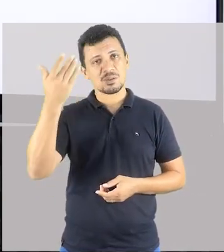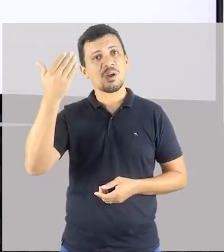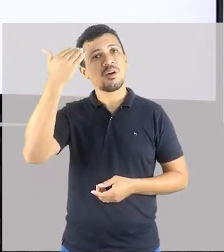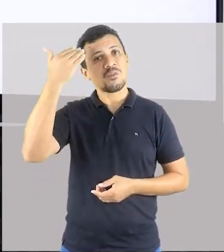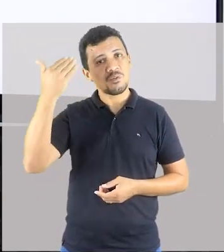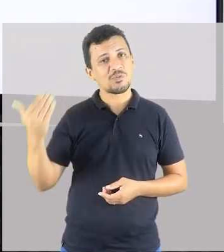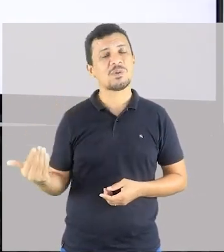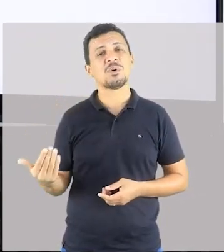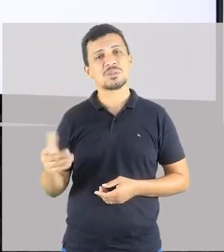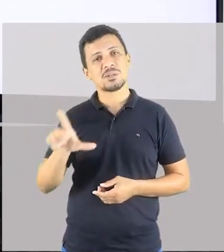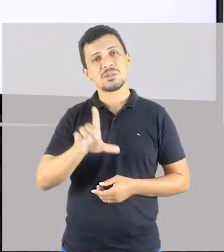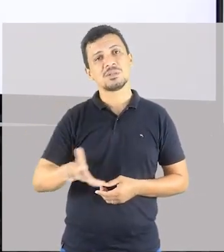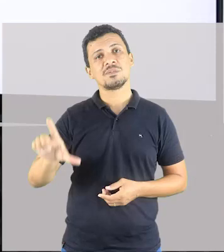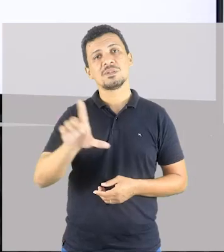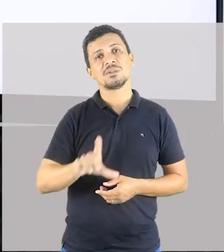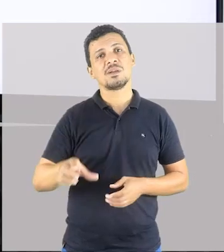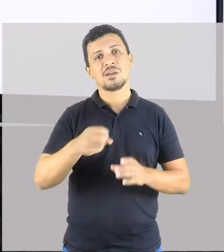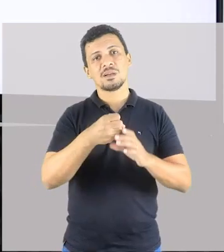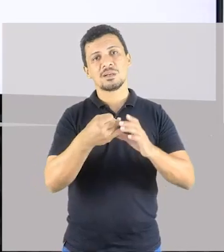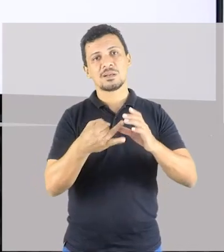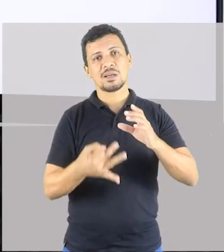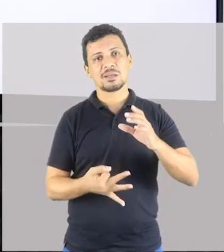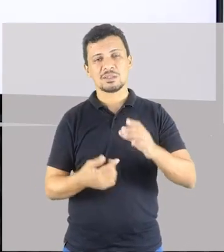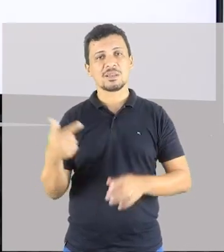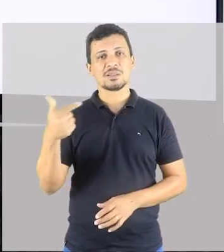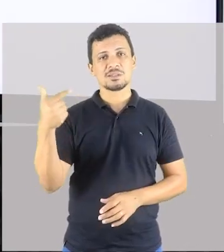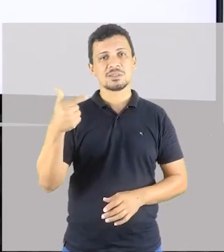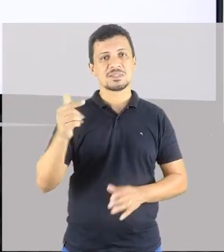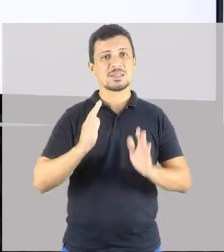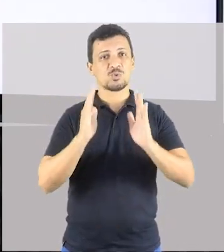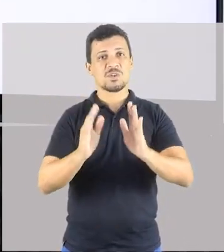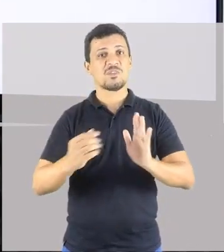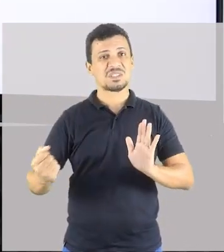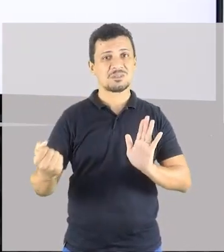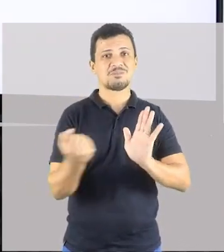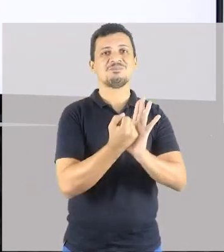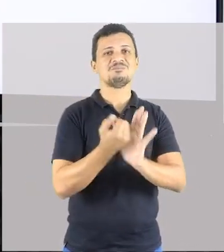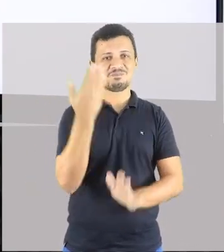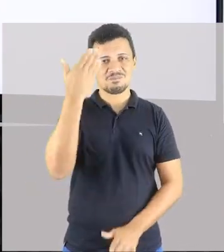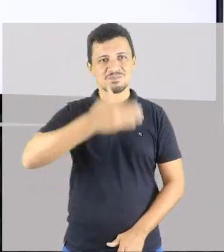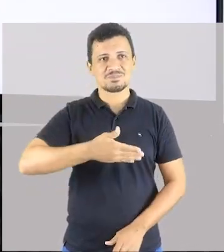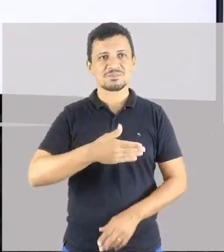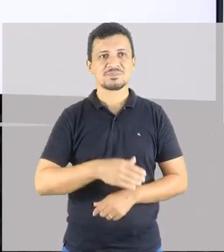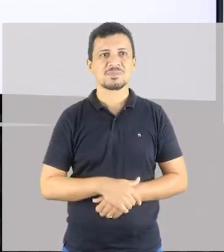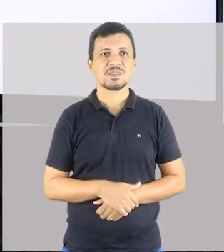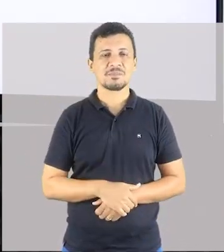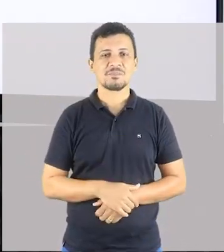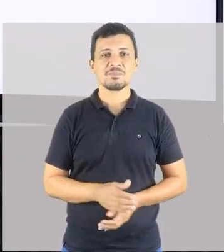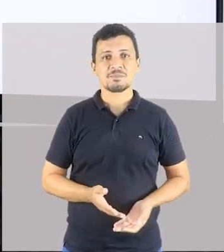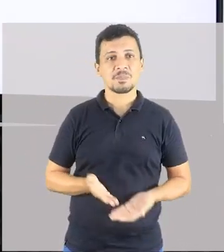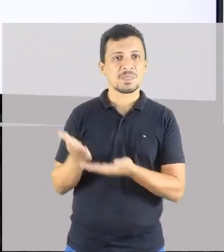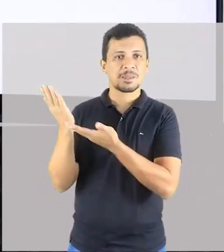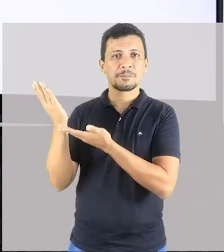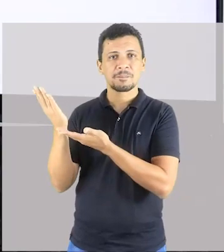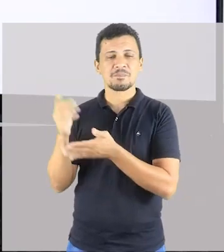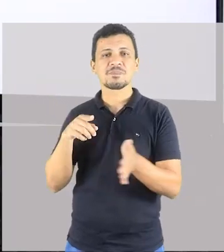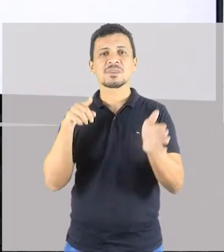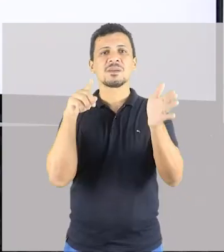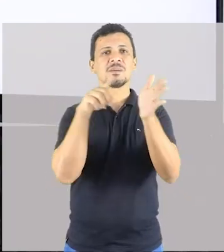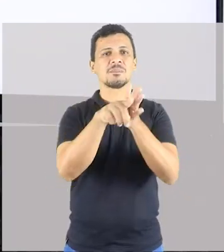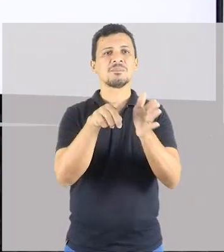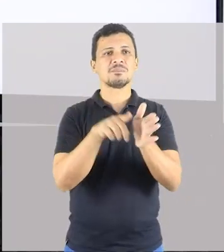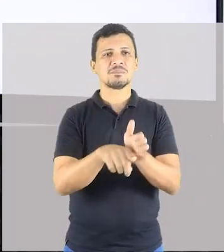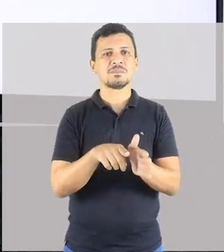literatura caracterizando essa fase de consolidação. Ok? Aí nós vamos aqui para as questões que buscam